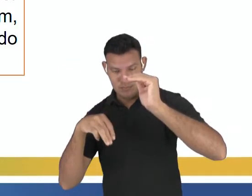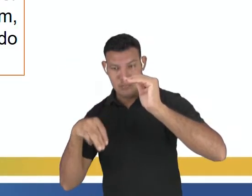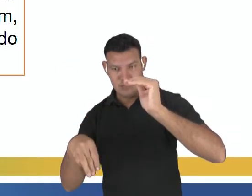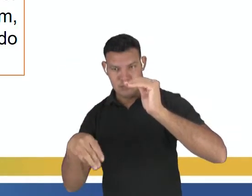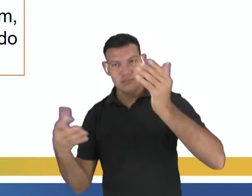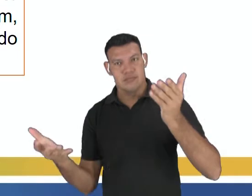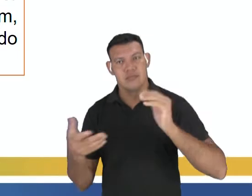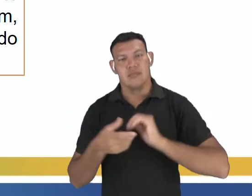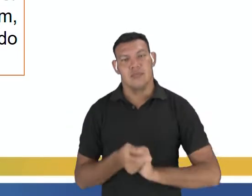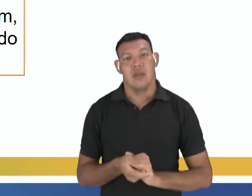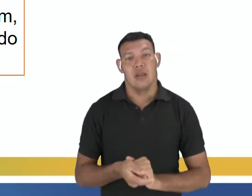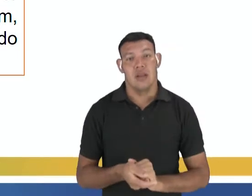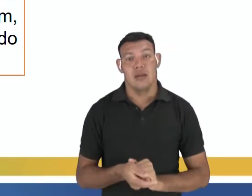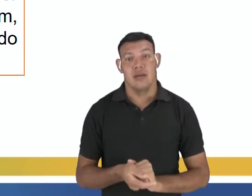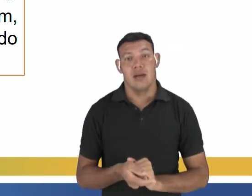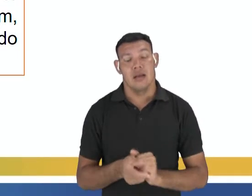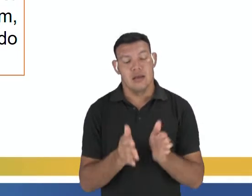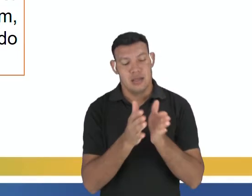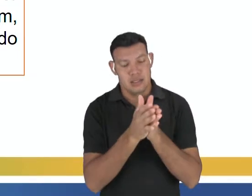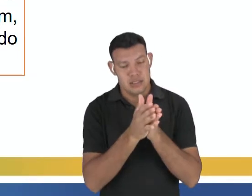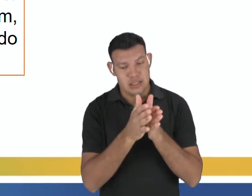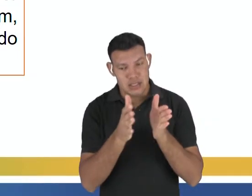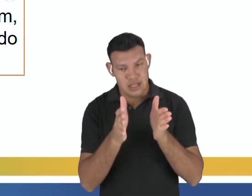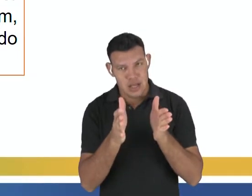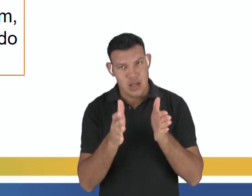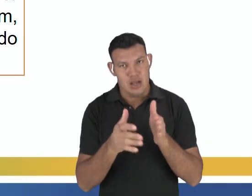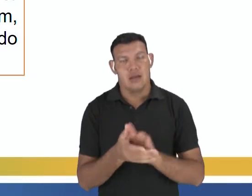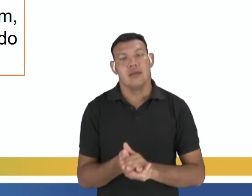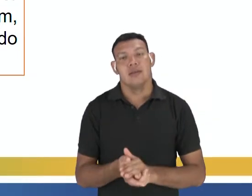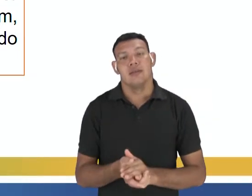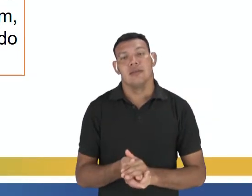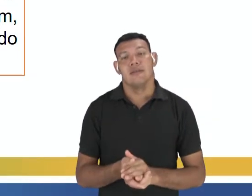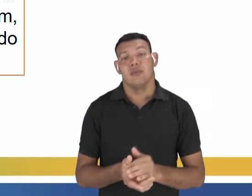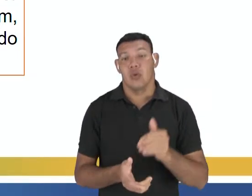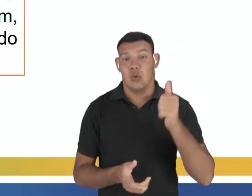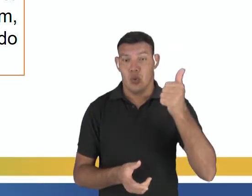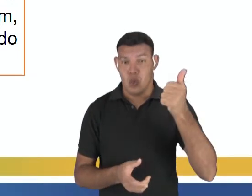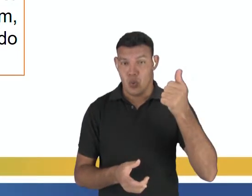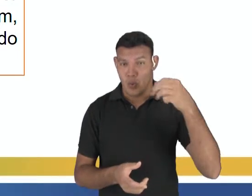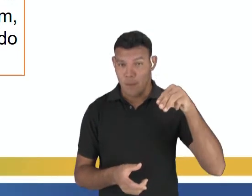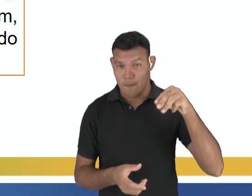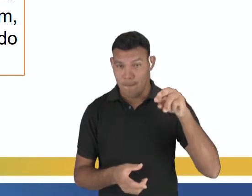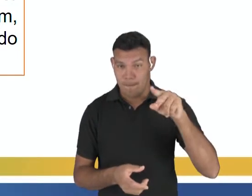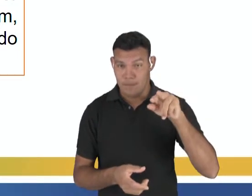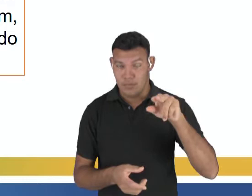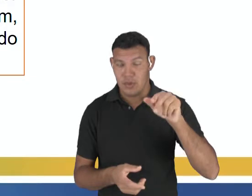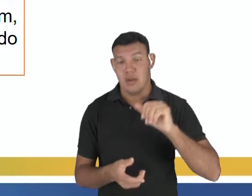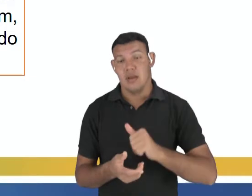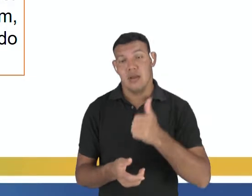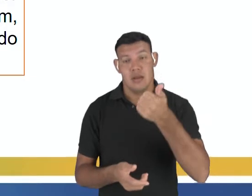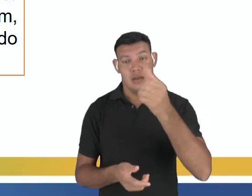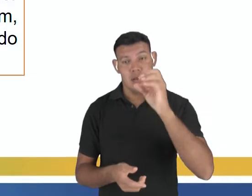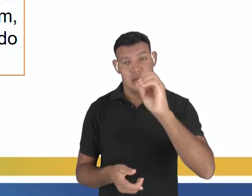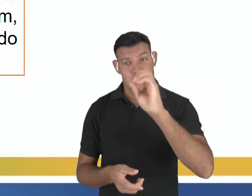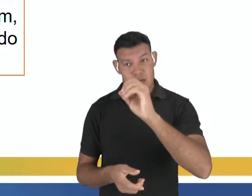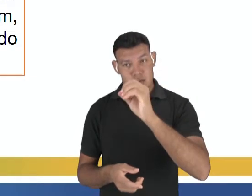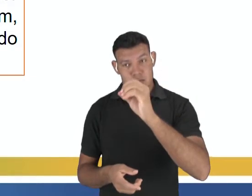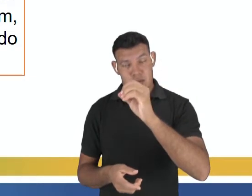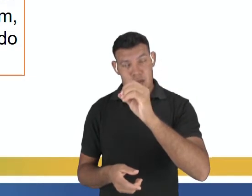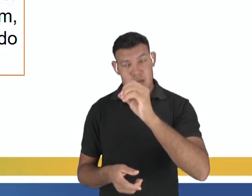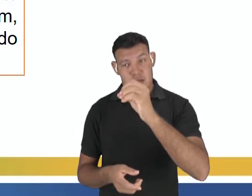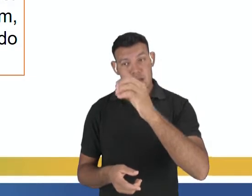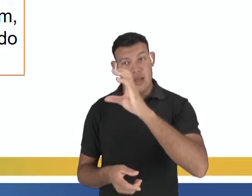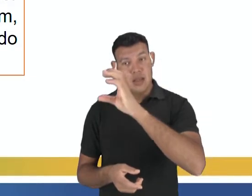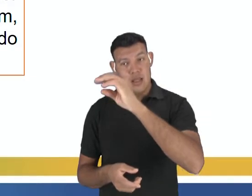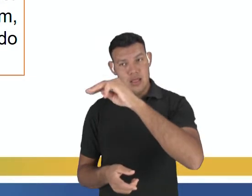metro tem 100 centímetros certinho e Cada centímetro por sua vez tem 10 mm